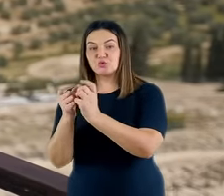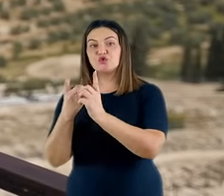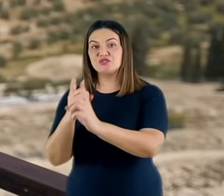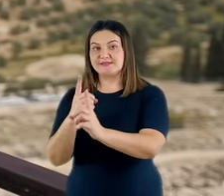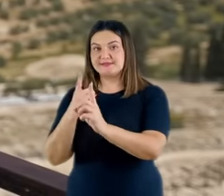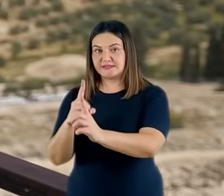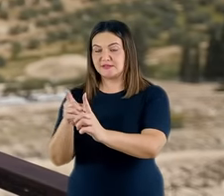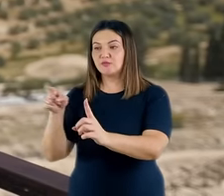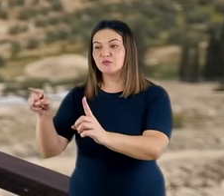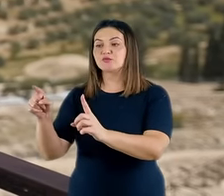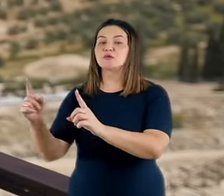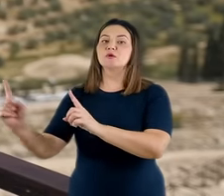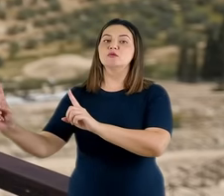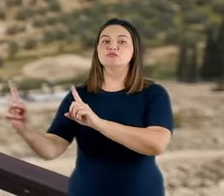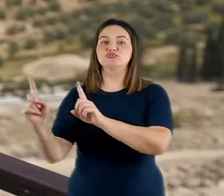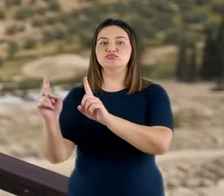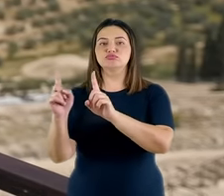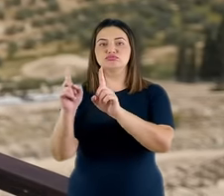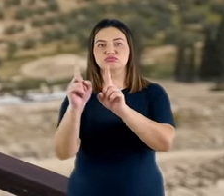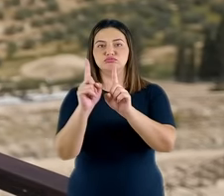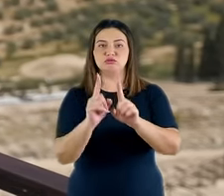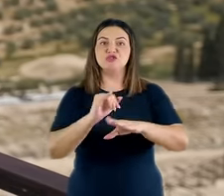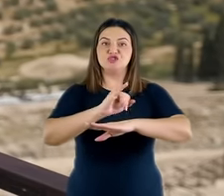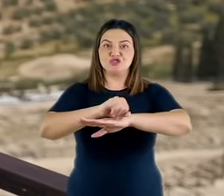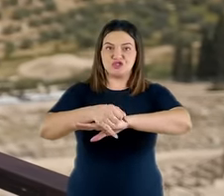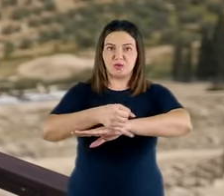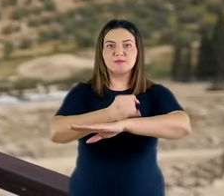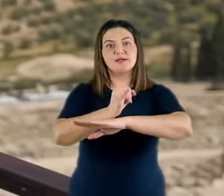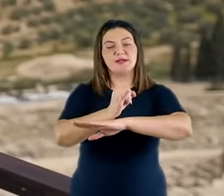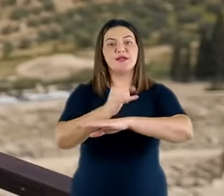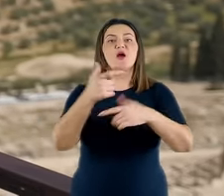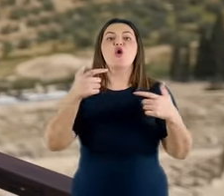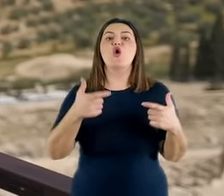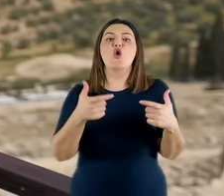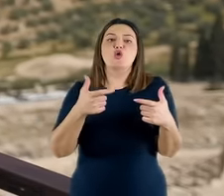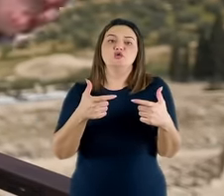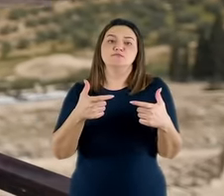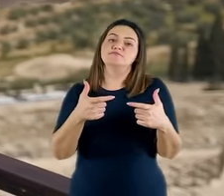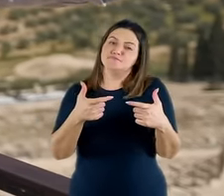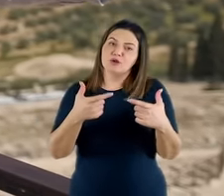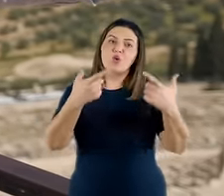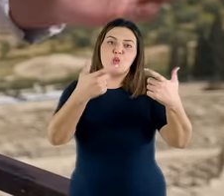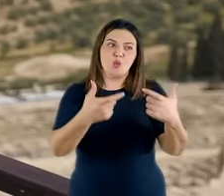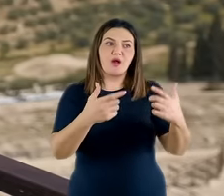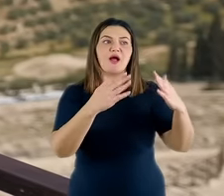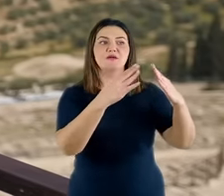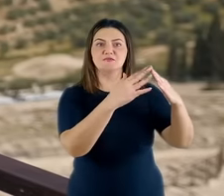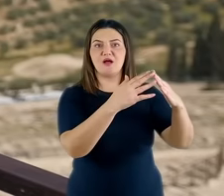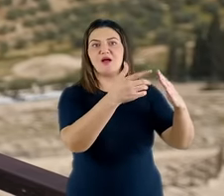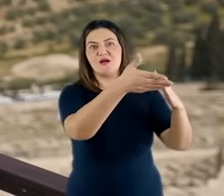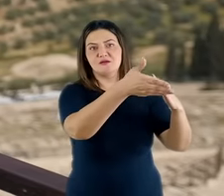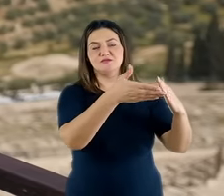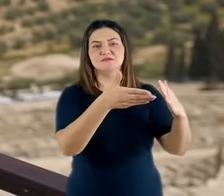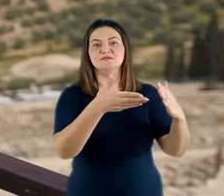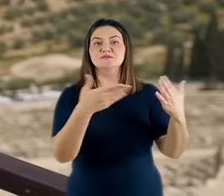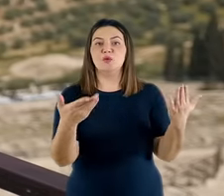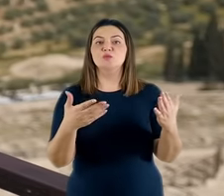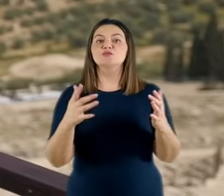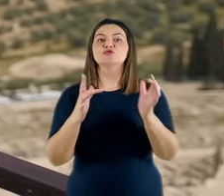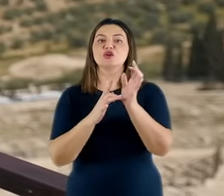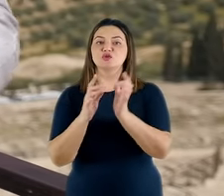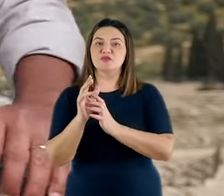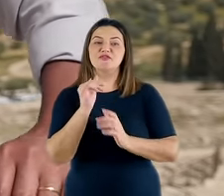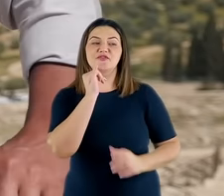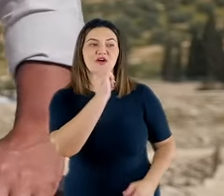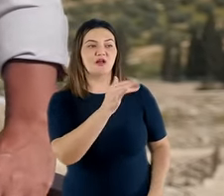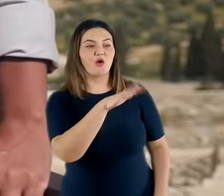discípulos, vindo como peregrinos a Jerusalém na festa da Páscoa, ficavam em algum canto aqui do Monte das Oliveiras. Jesus